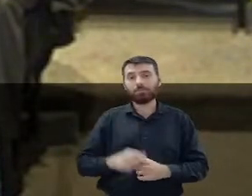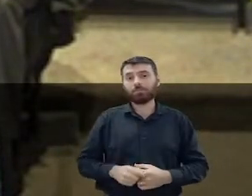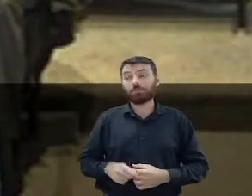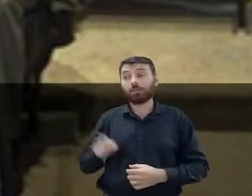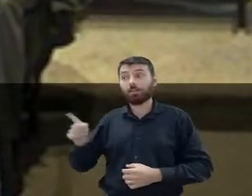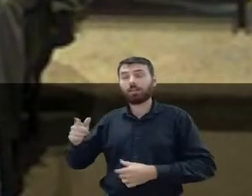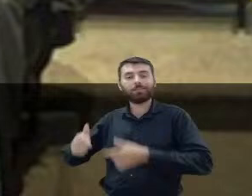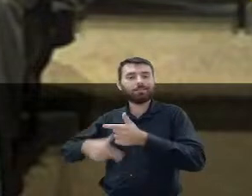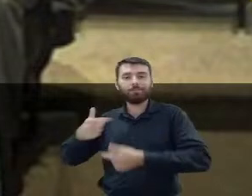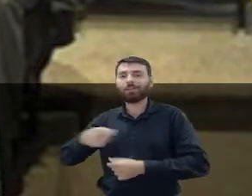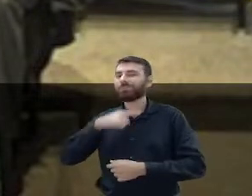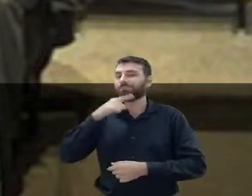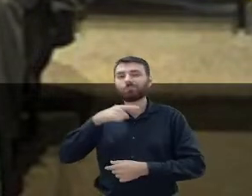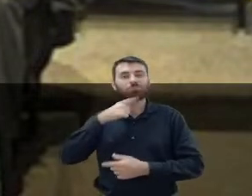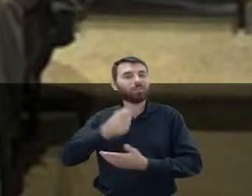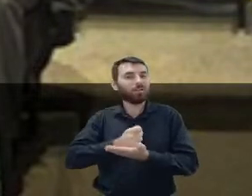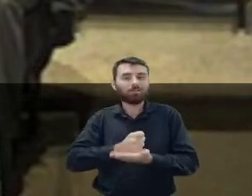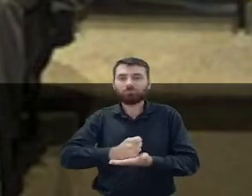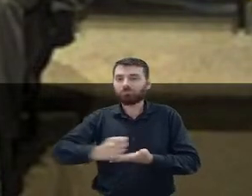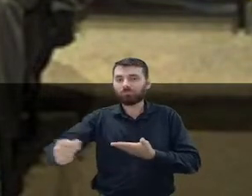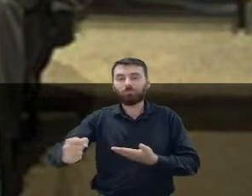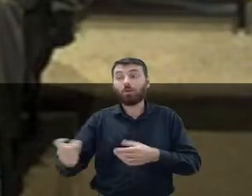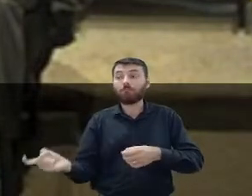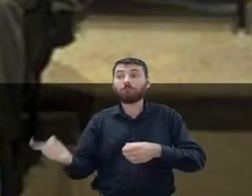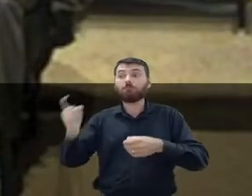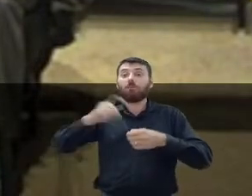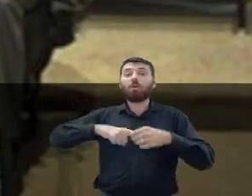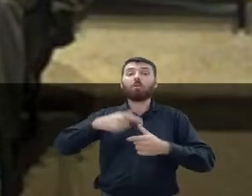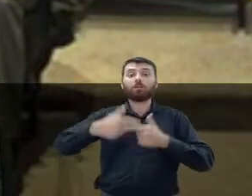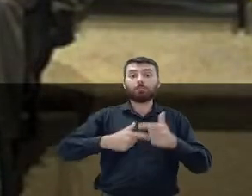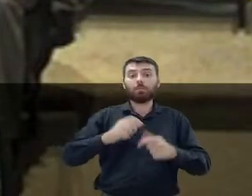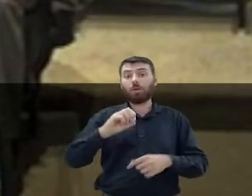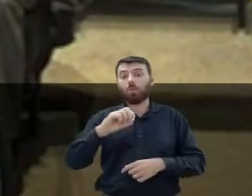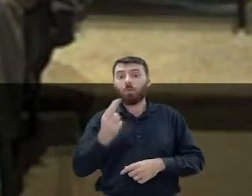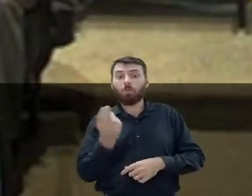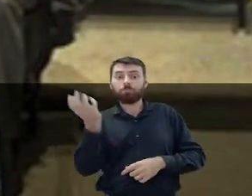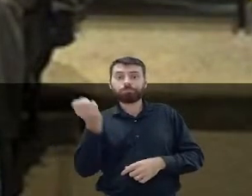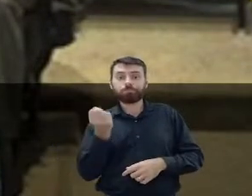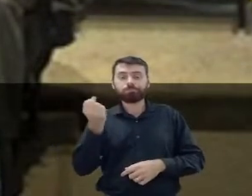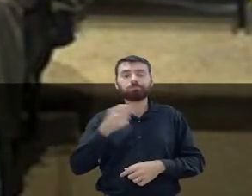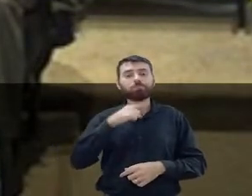irá recuperar a qualidade segurada. Esse é o caso em tela.